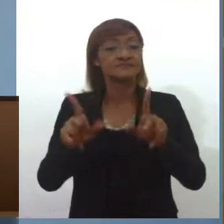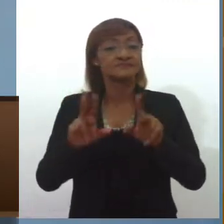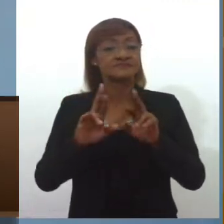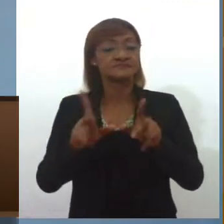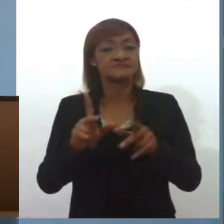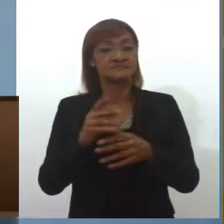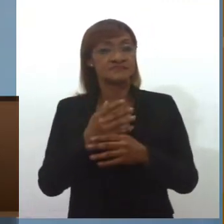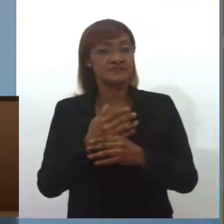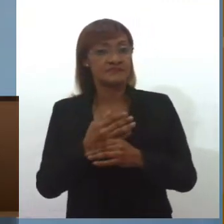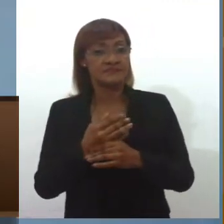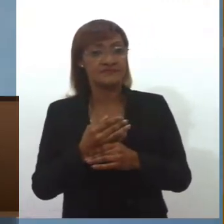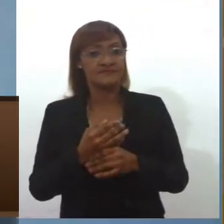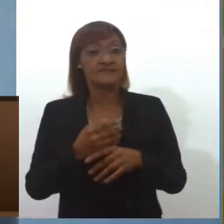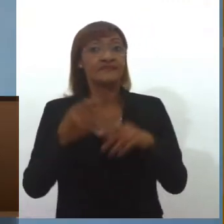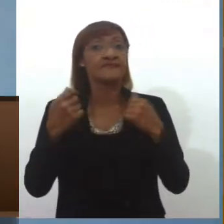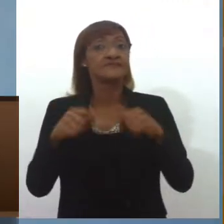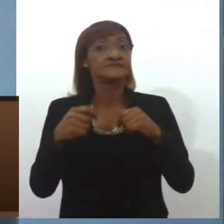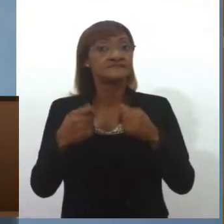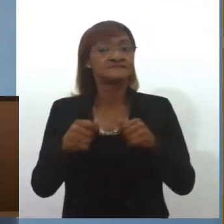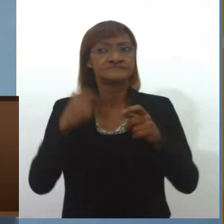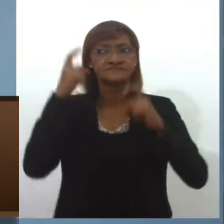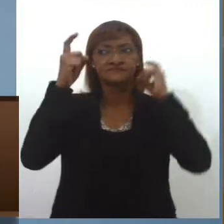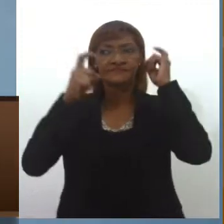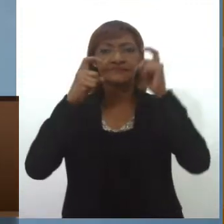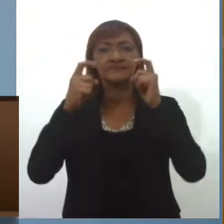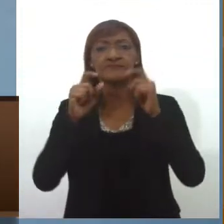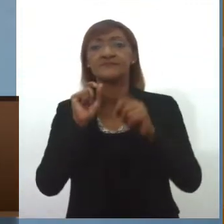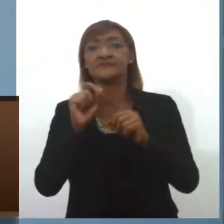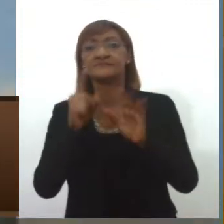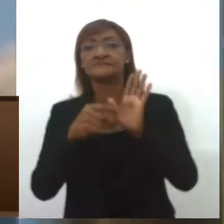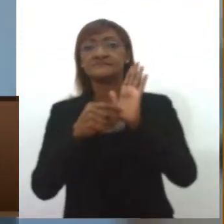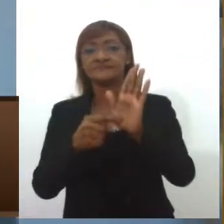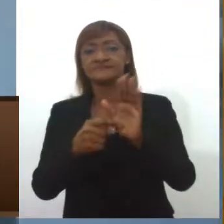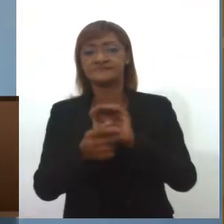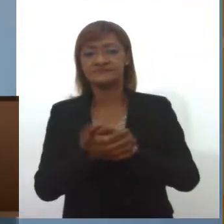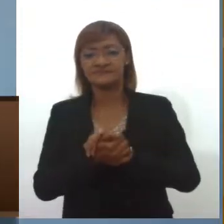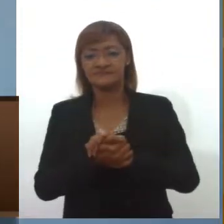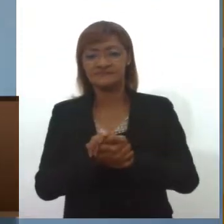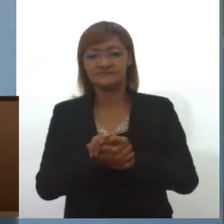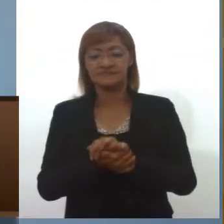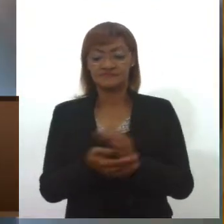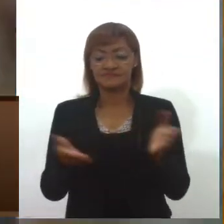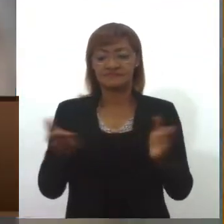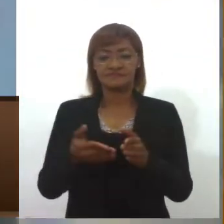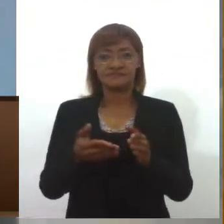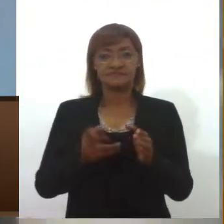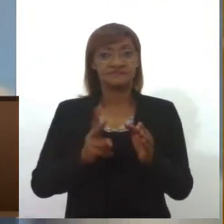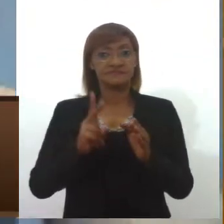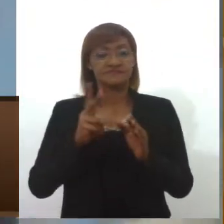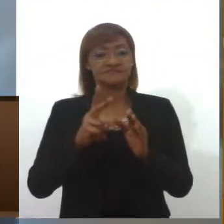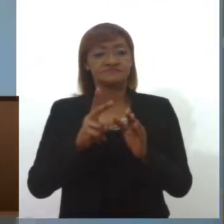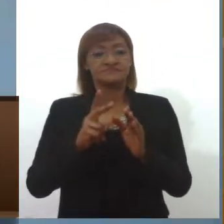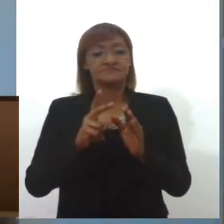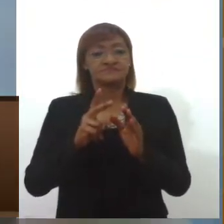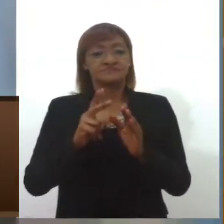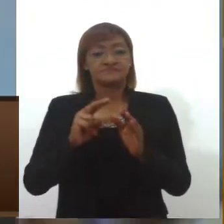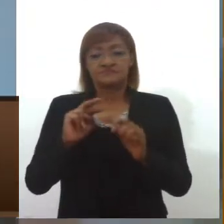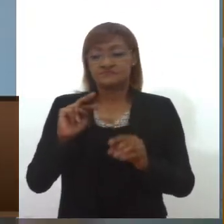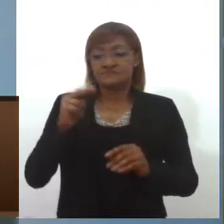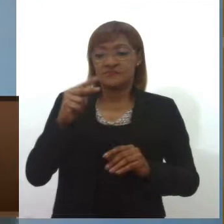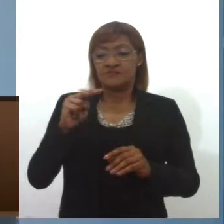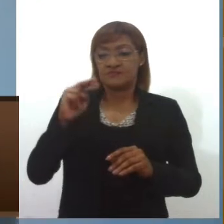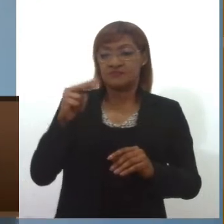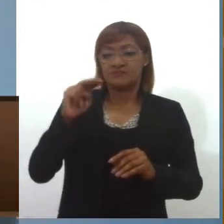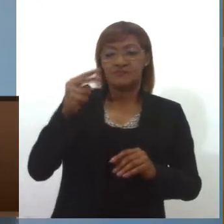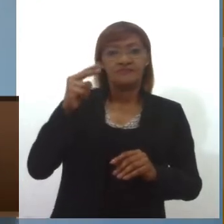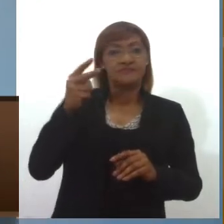preocupar com a imagem que está passando do país. Ora, a inflação está subindo e a autoridade monetária responsável